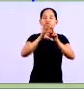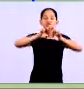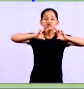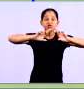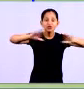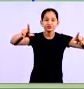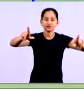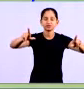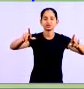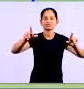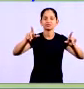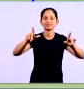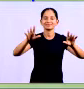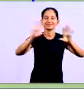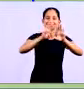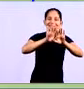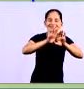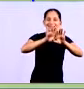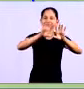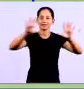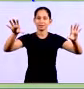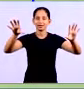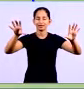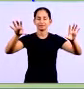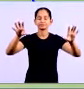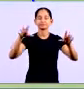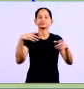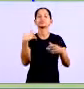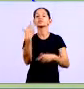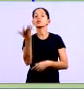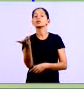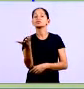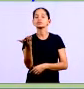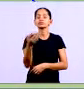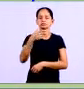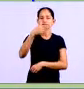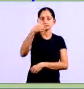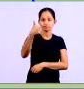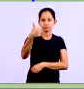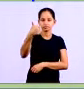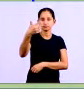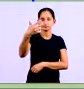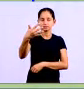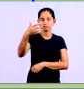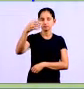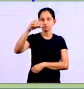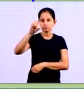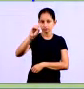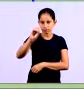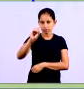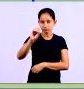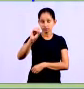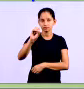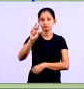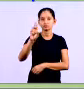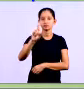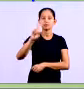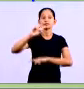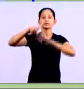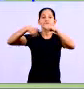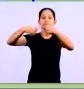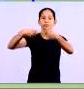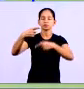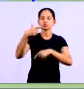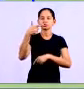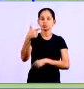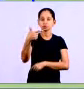a recuperar de quanto? De 140 e 200. Esse razonete não